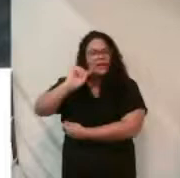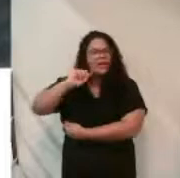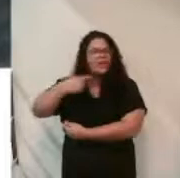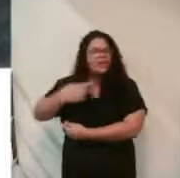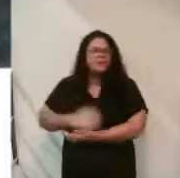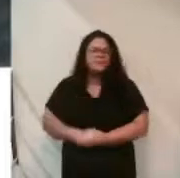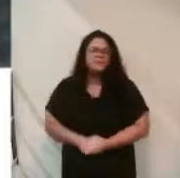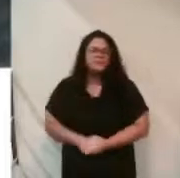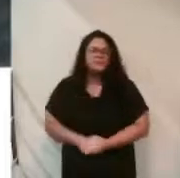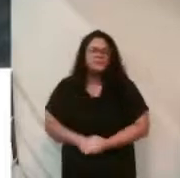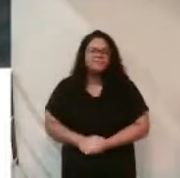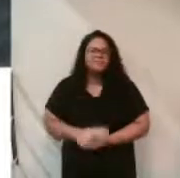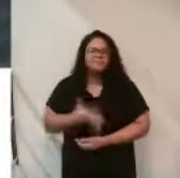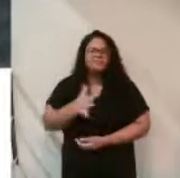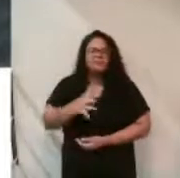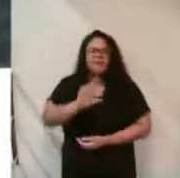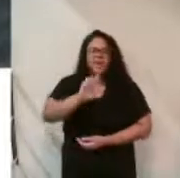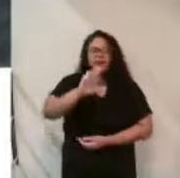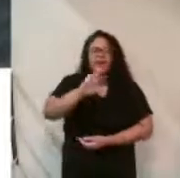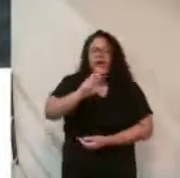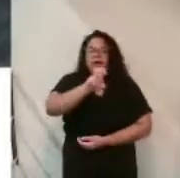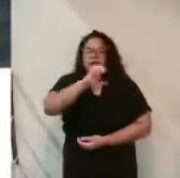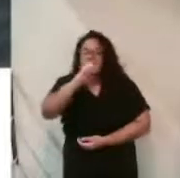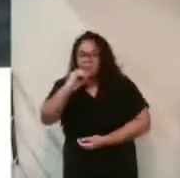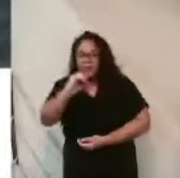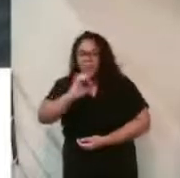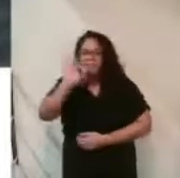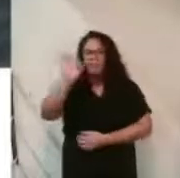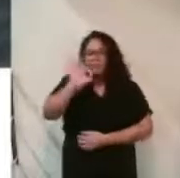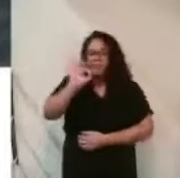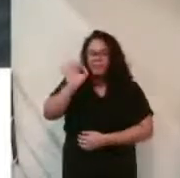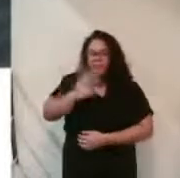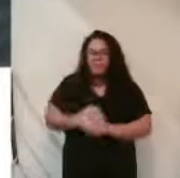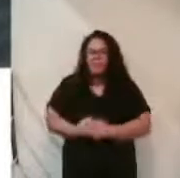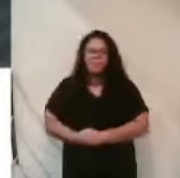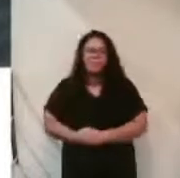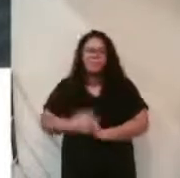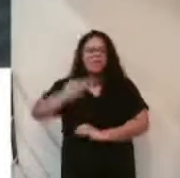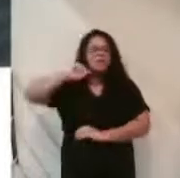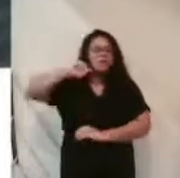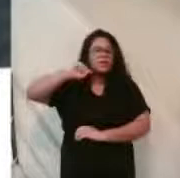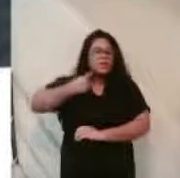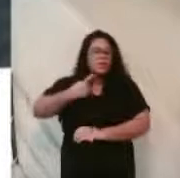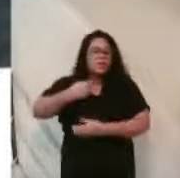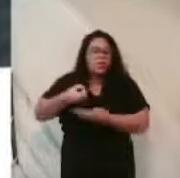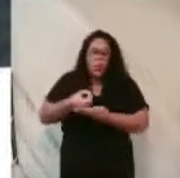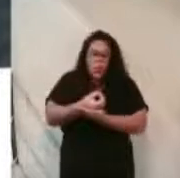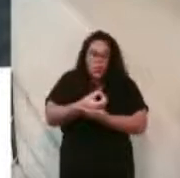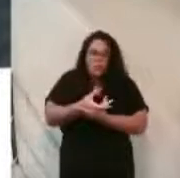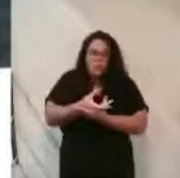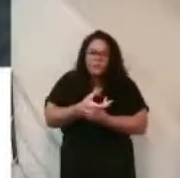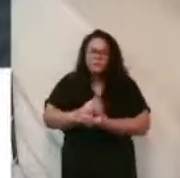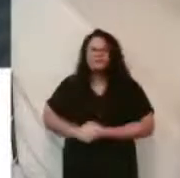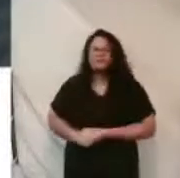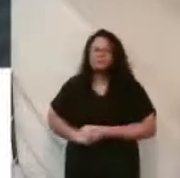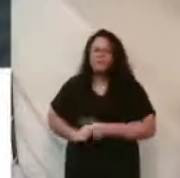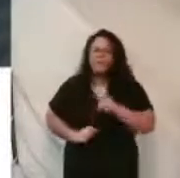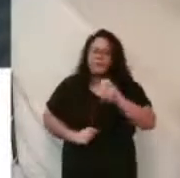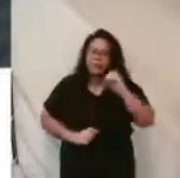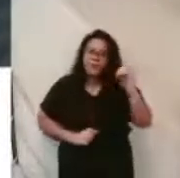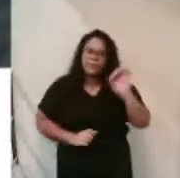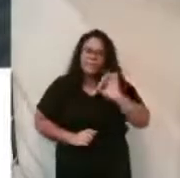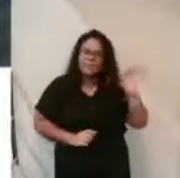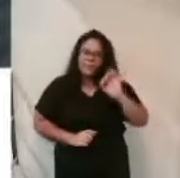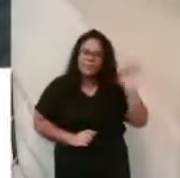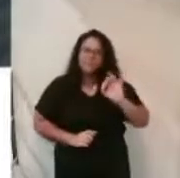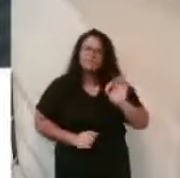seco. Então, assim, o resíduo orgânico ainda é um problema que a gente tem que resolver, mas o governo do Estado está tratando, junto com a Copergás, de a